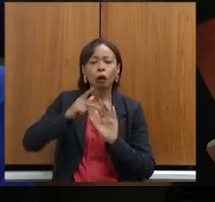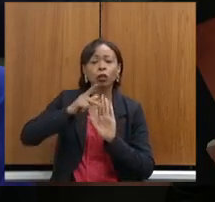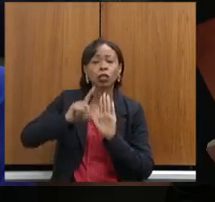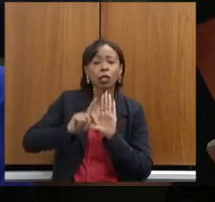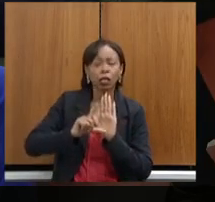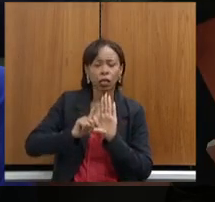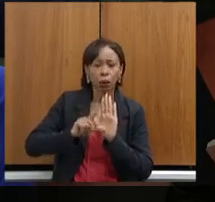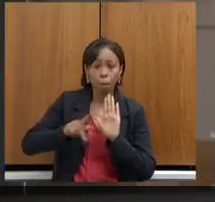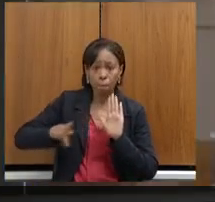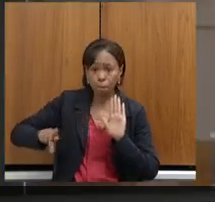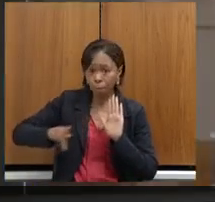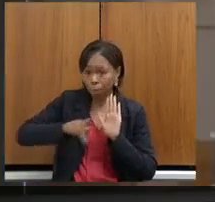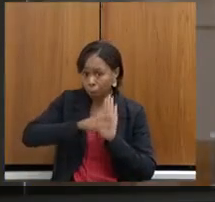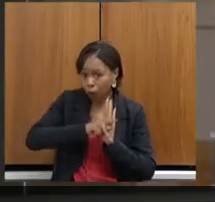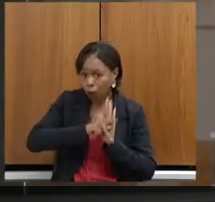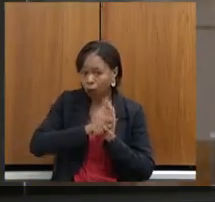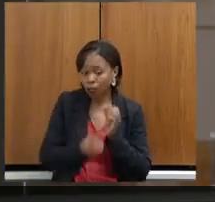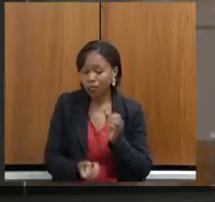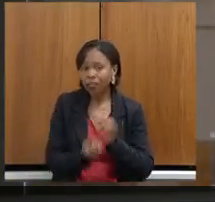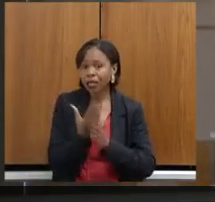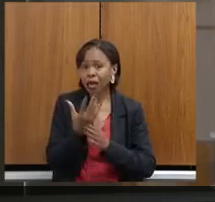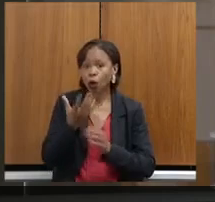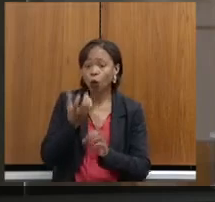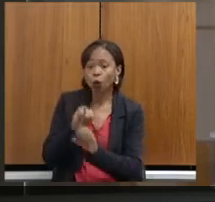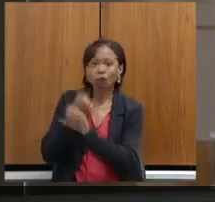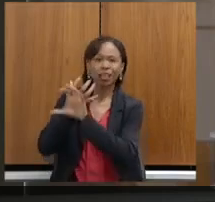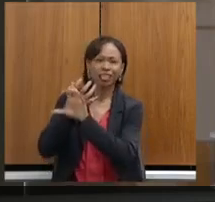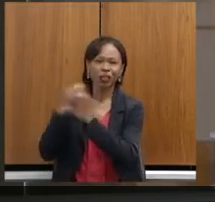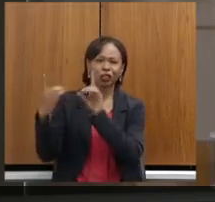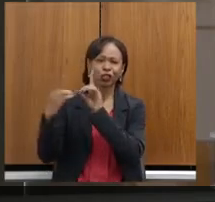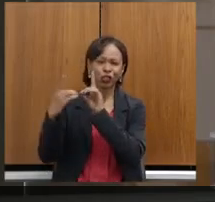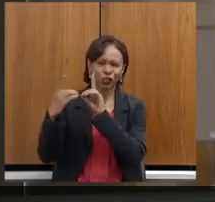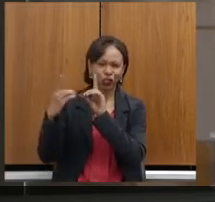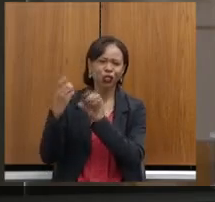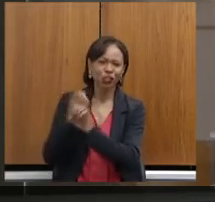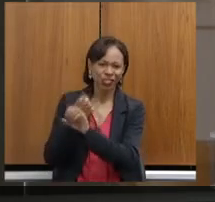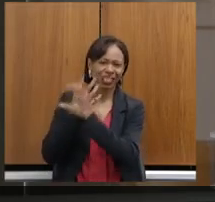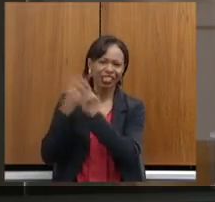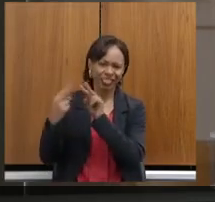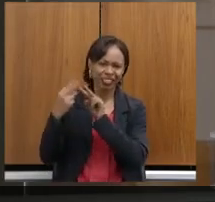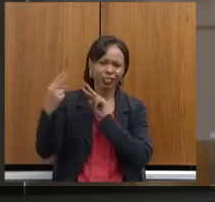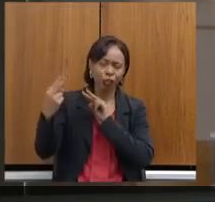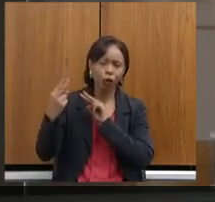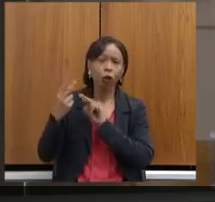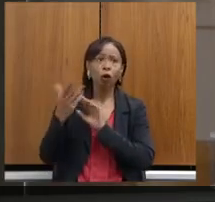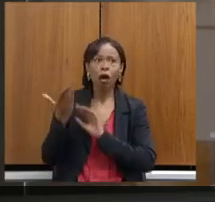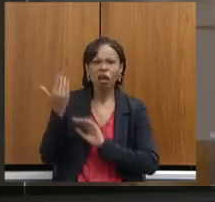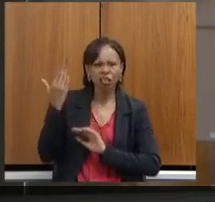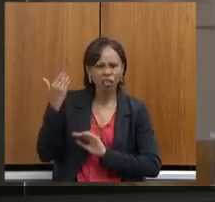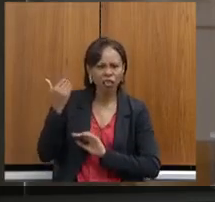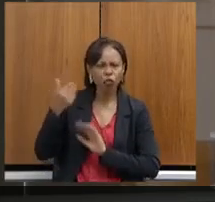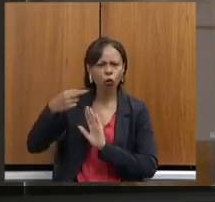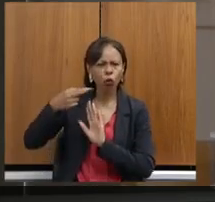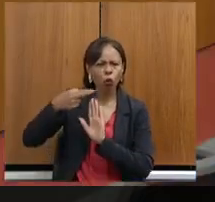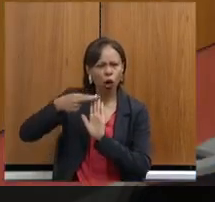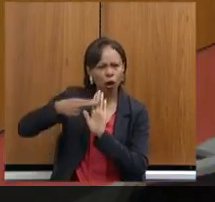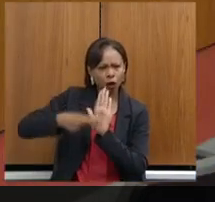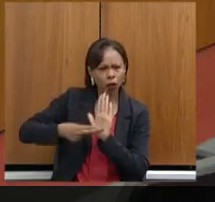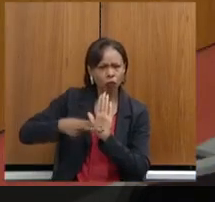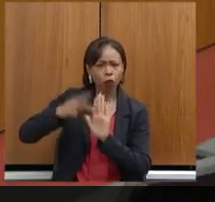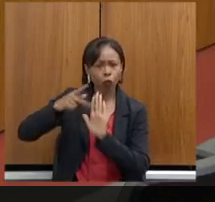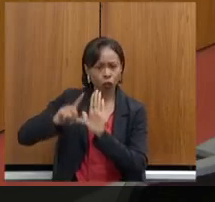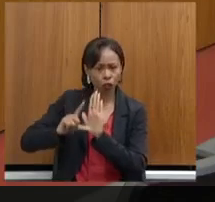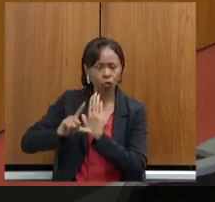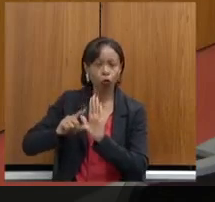da implementação do plantão digital no dia que esse projeto foi o relatório do projeto relatório até o sargento Rodrigues